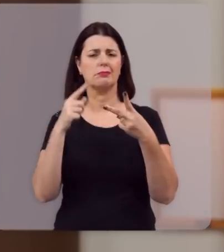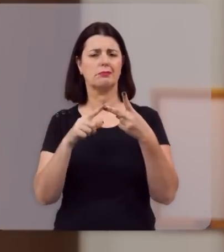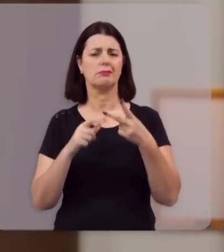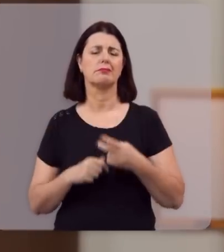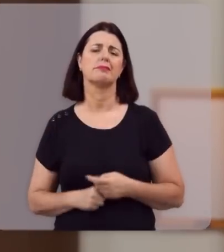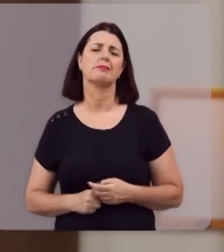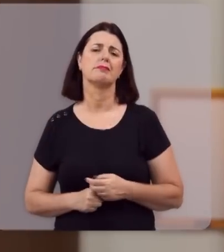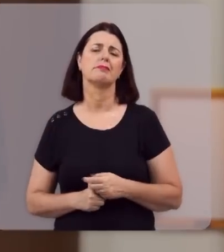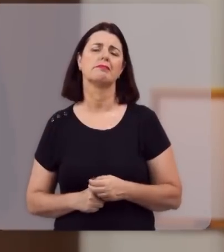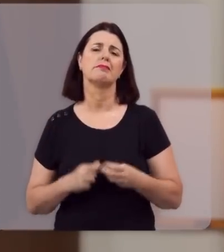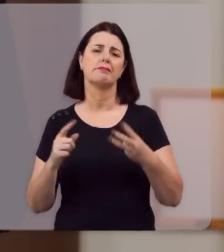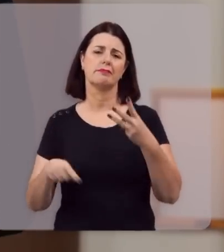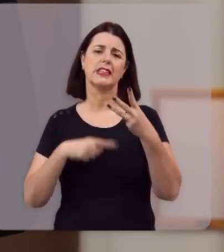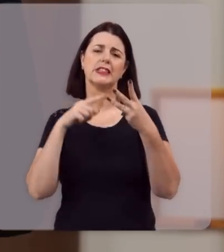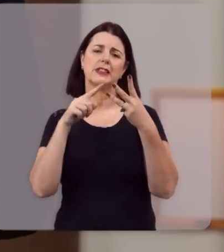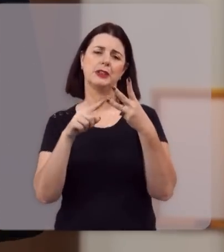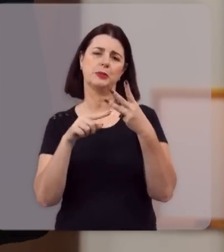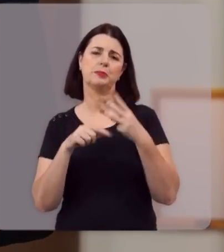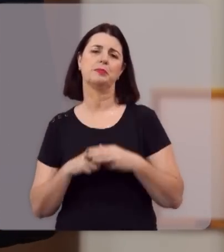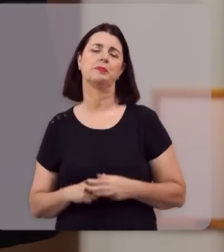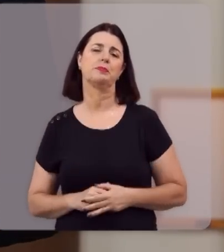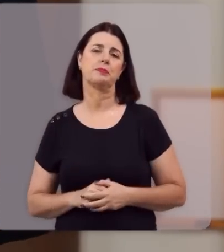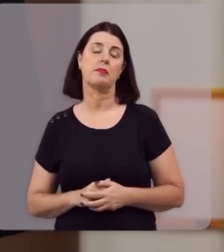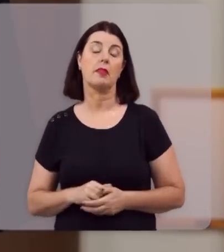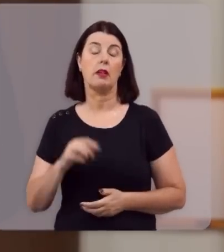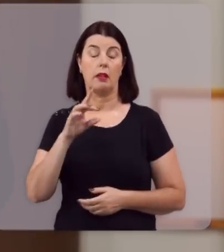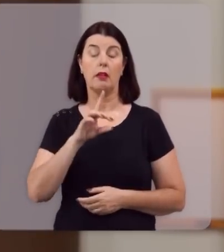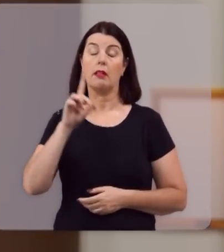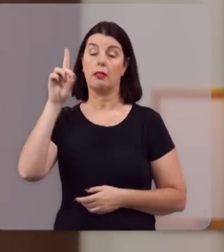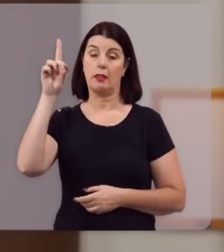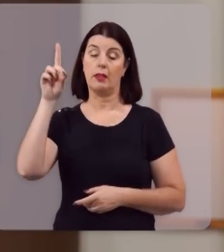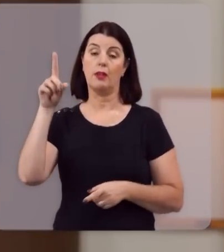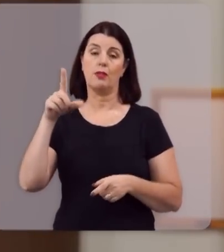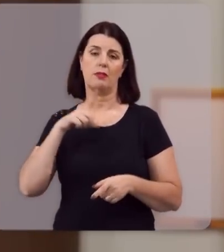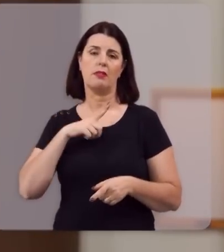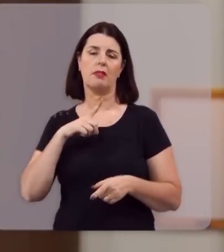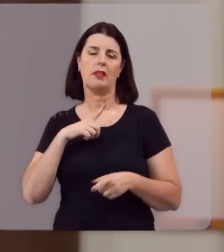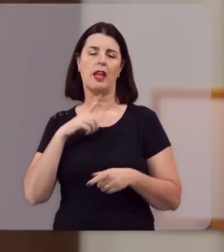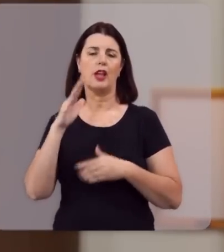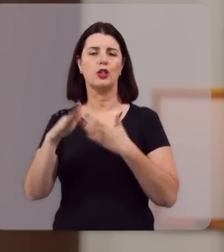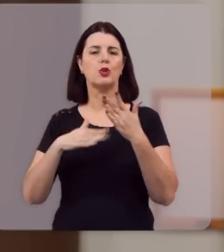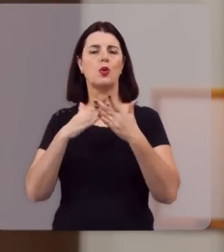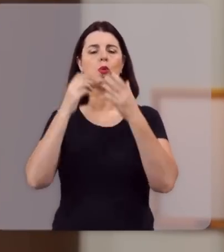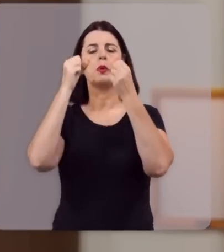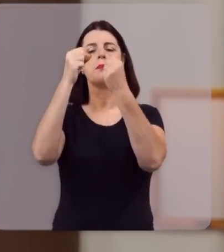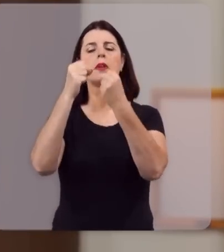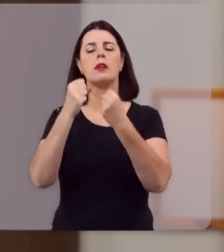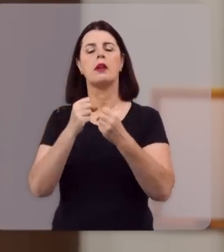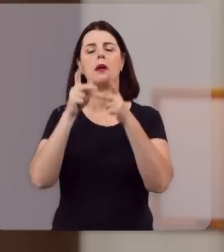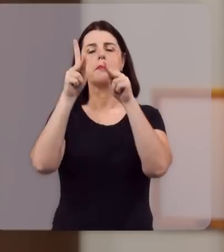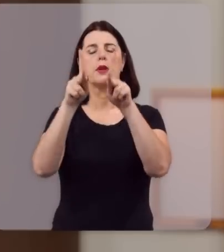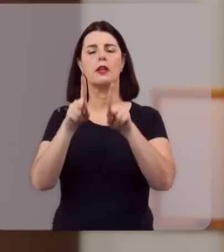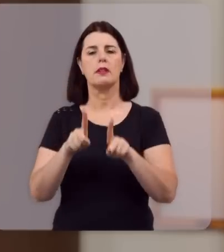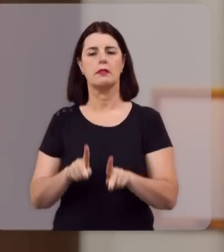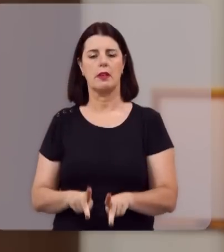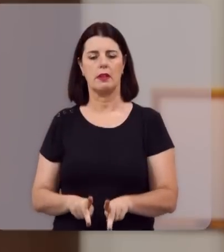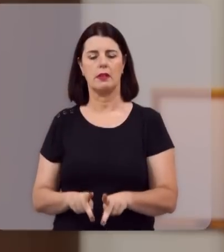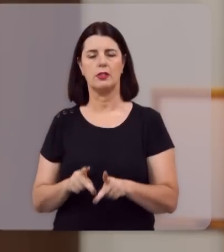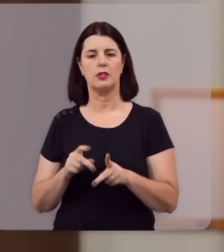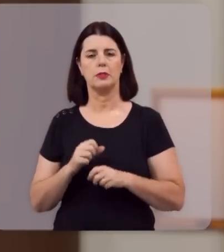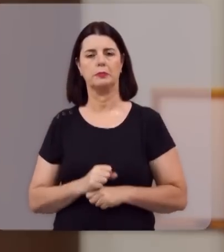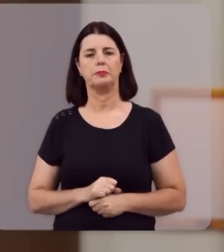lugar terceiro que Deus é onipotente para ele